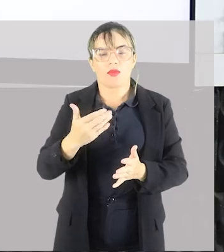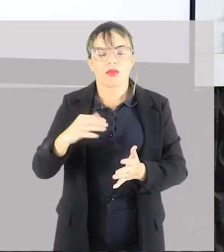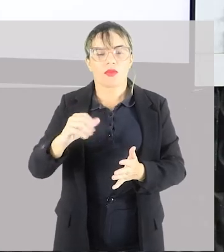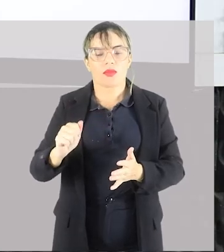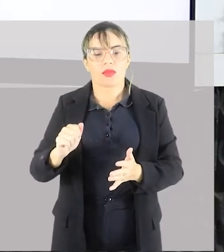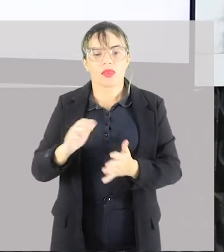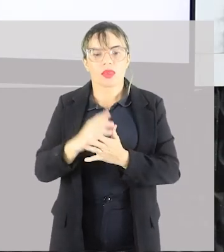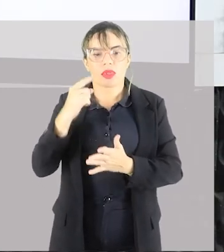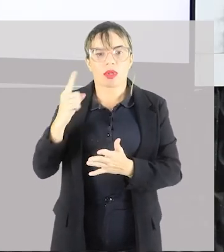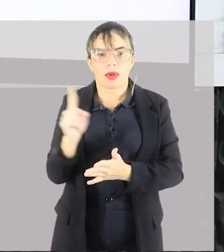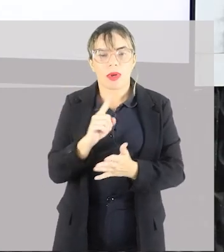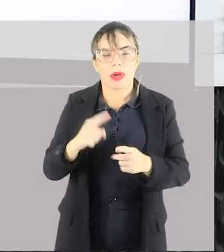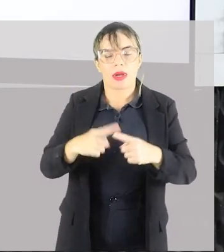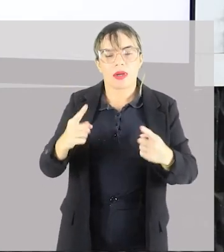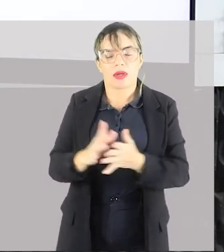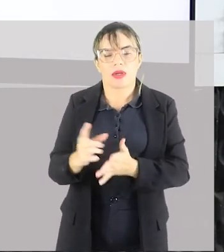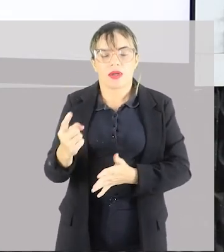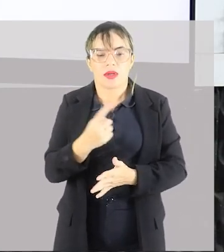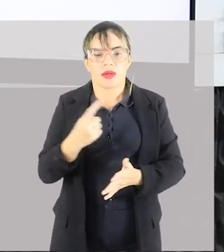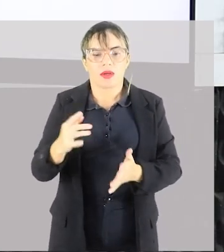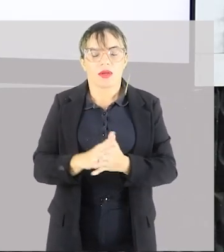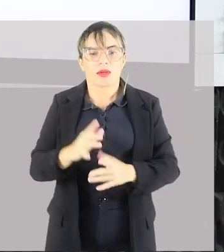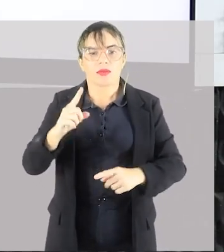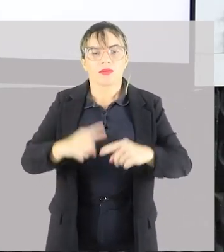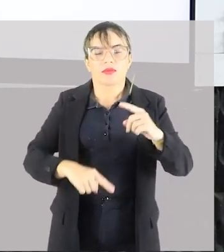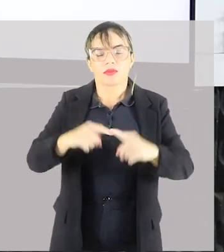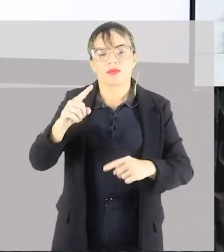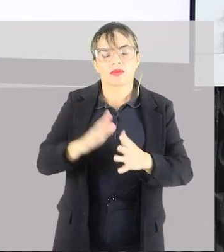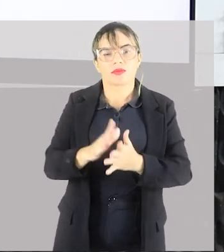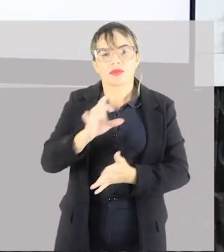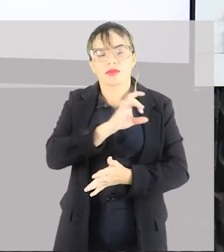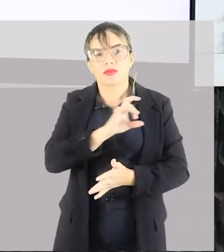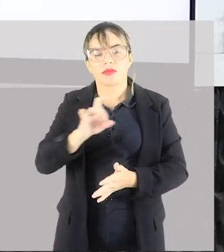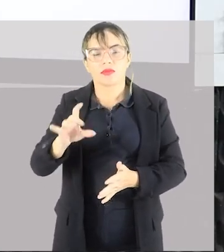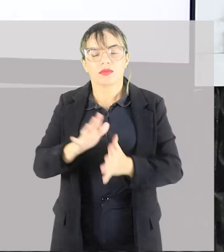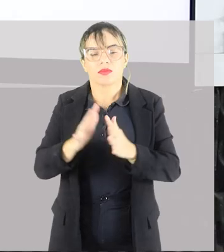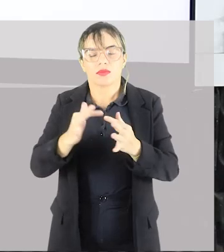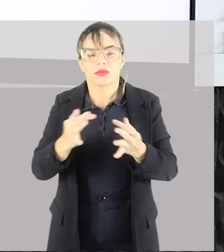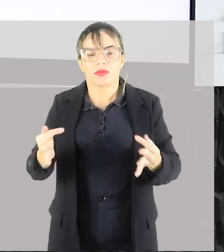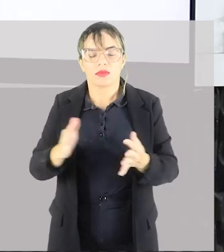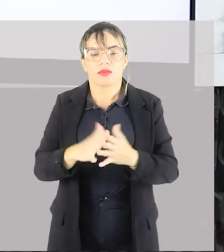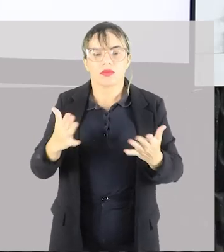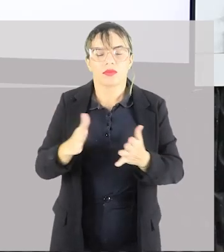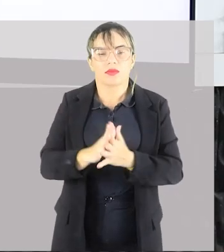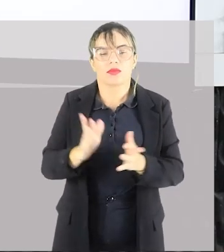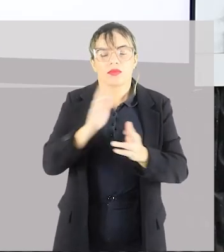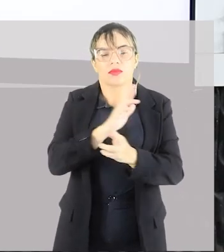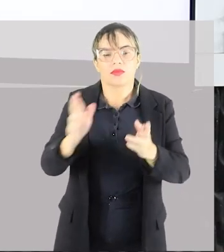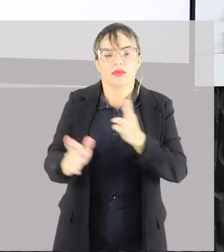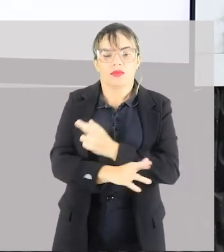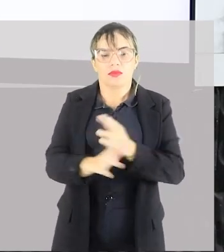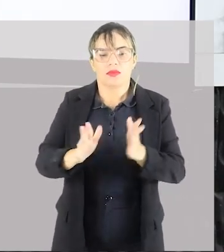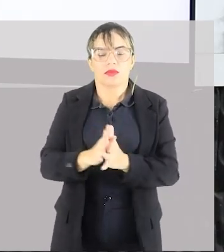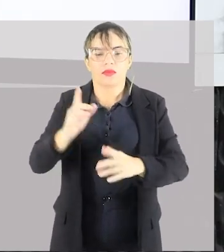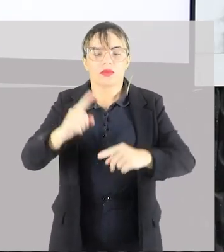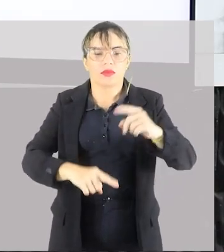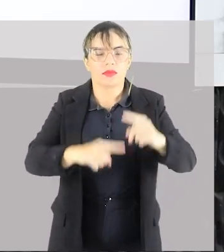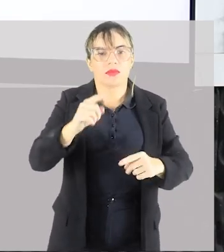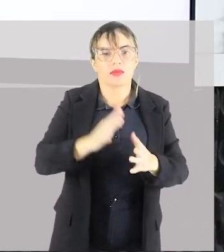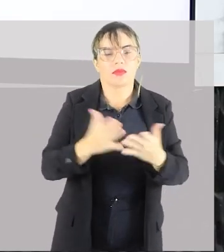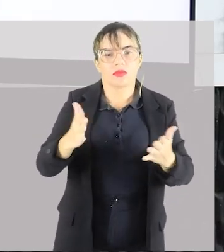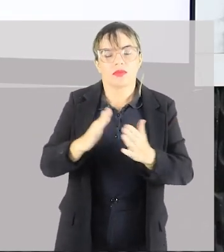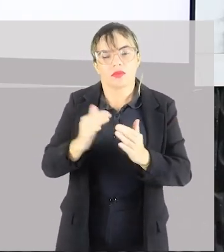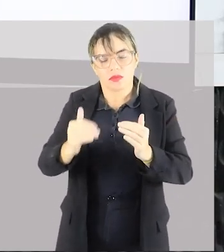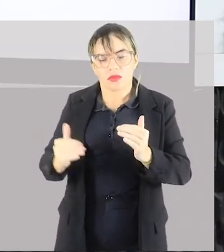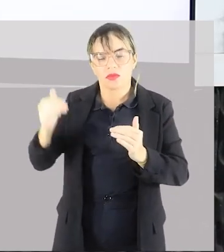a única. Alguns objetos deixaram de ser simplesmente objetos. A marca passou a ser referência de produto, referência de status